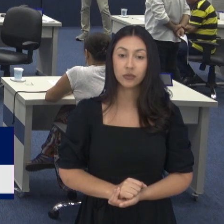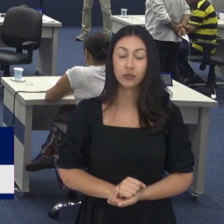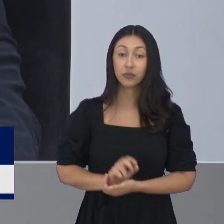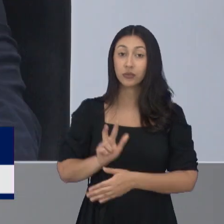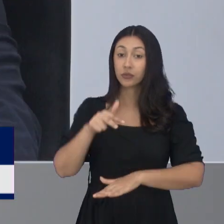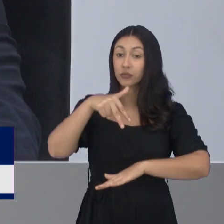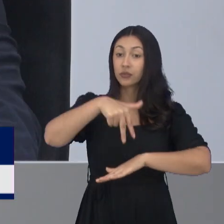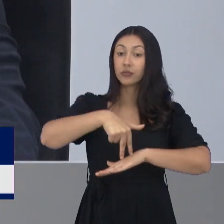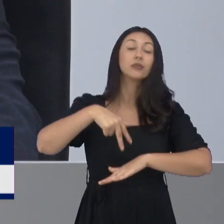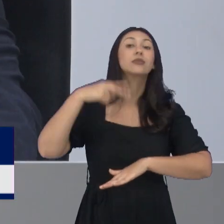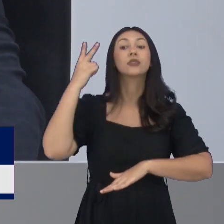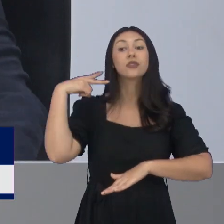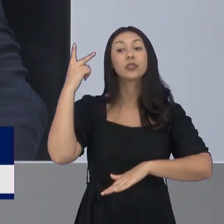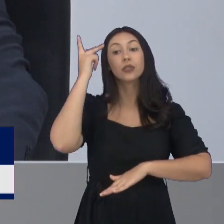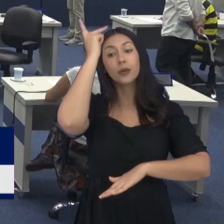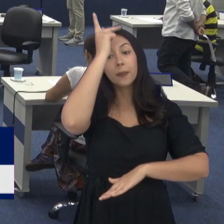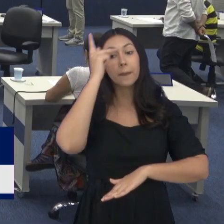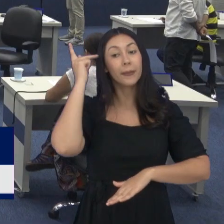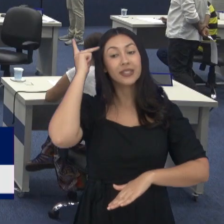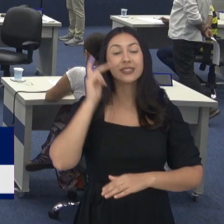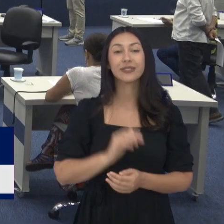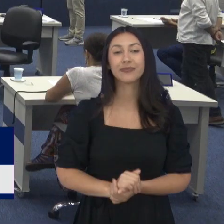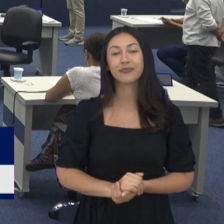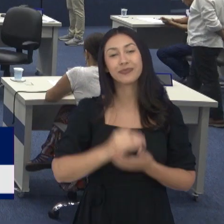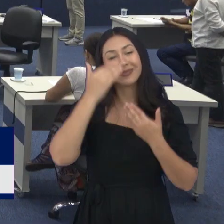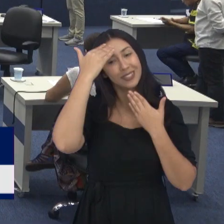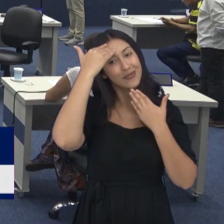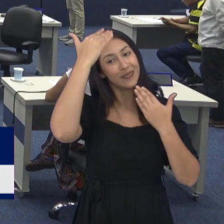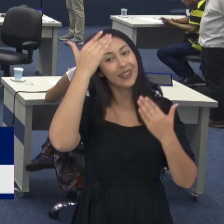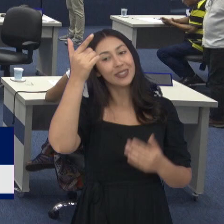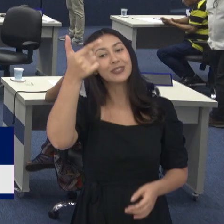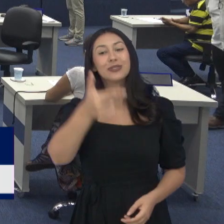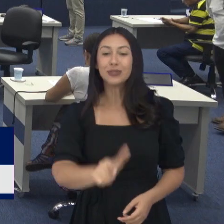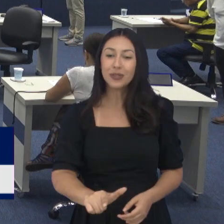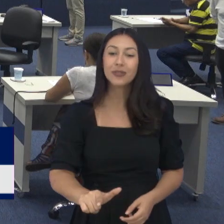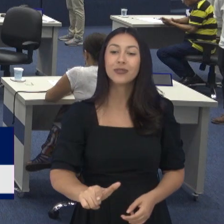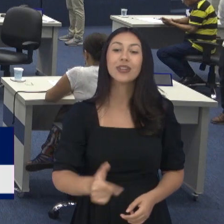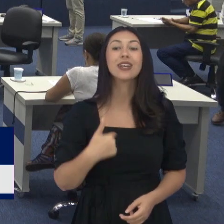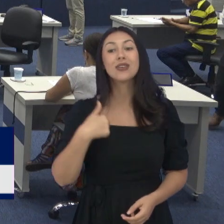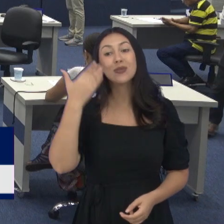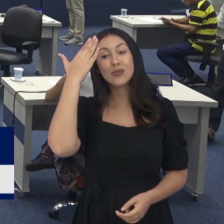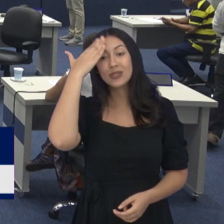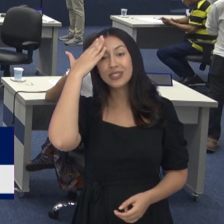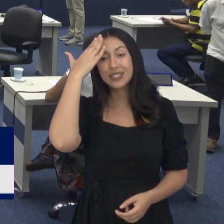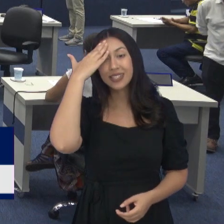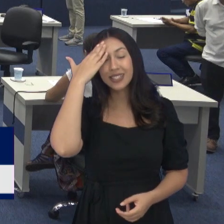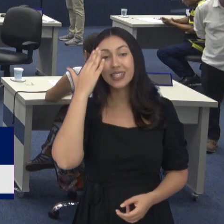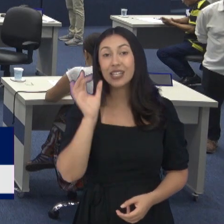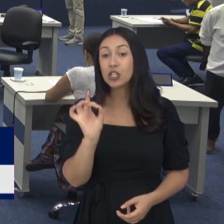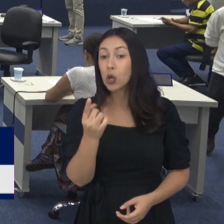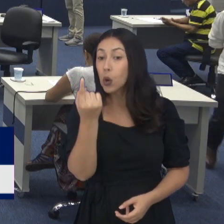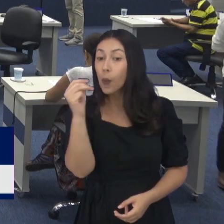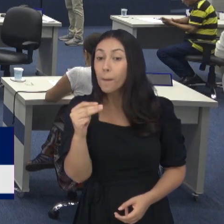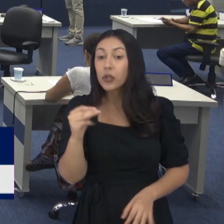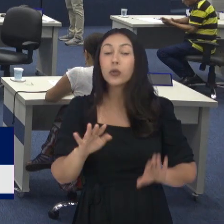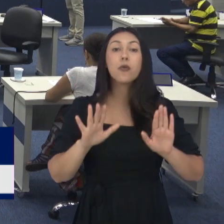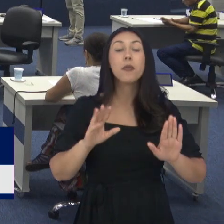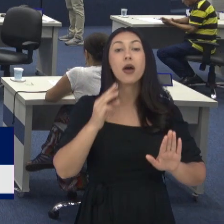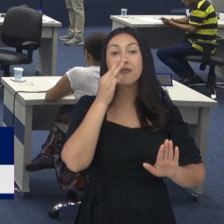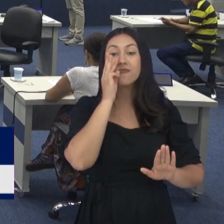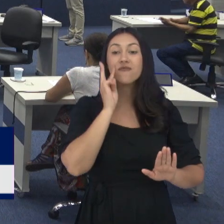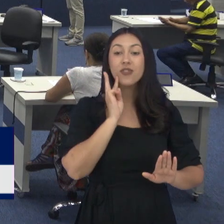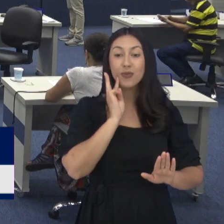Palavra ao vereador Fernando Petit. Obrigado, obrigado novamente, presidente. Eu sei que a gente tinha aquele um minuto, mas Walter Hayashi,